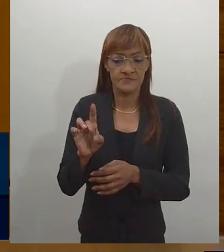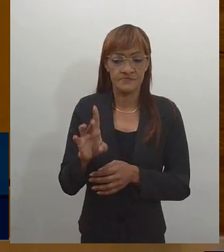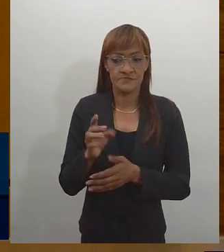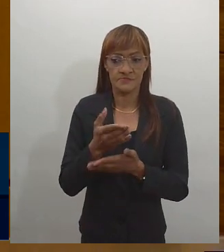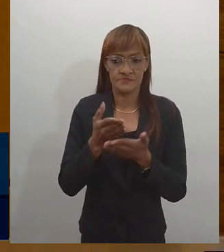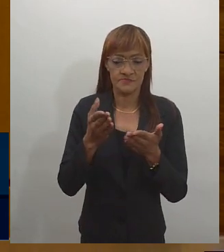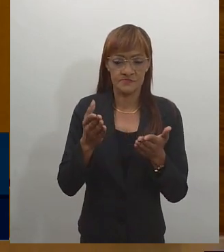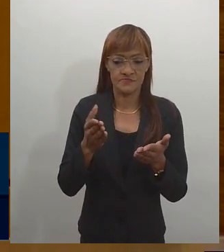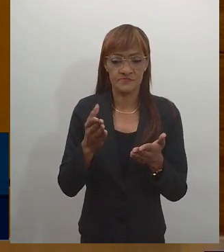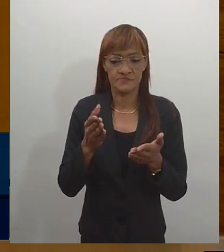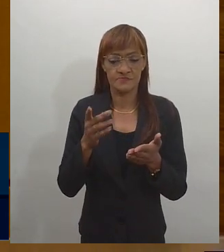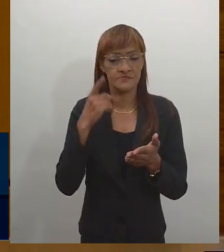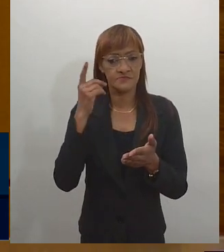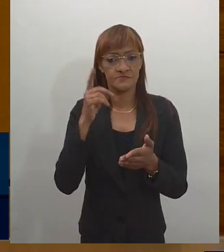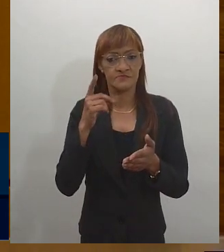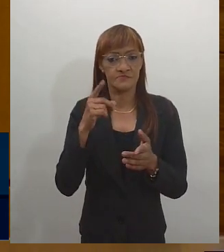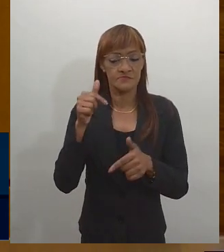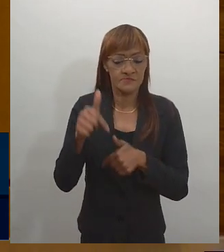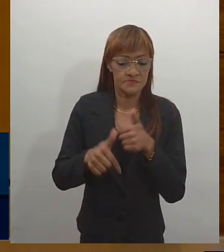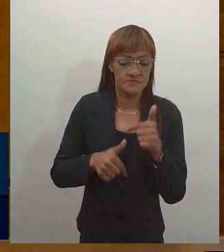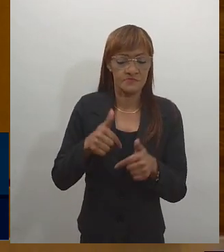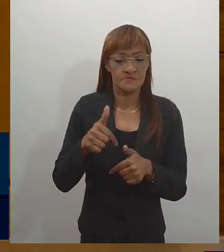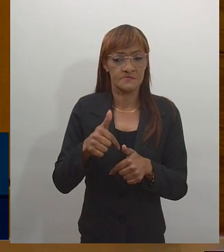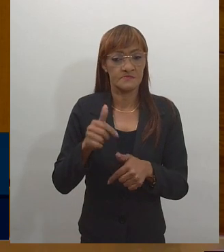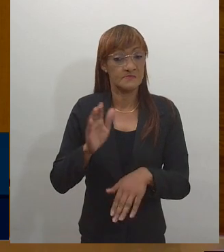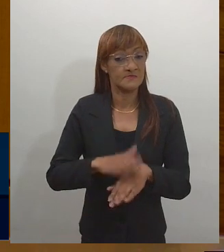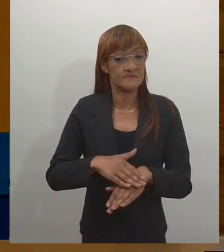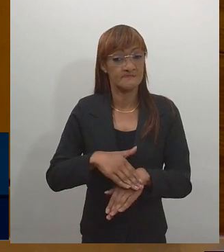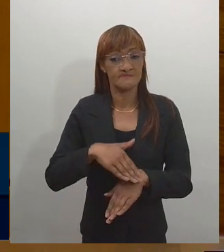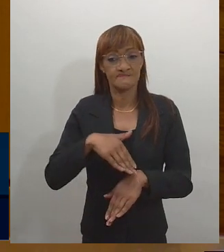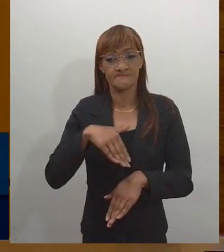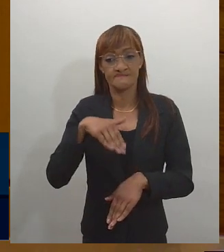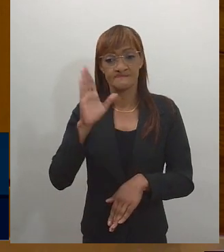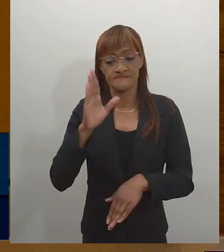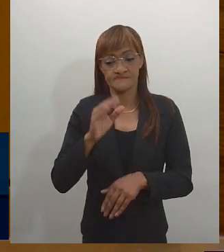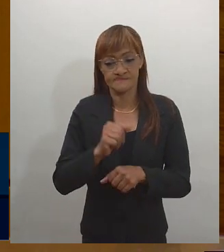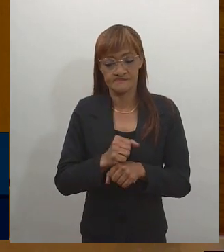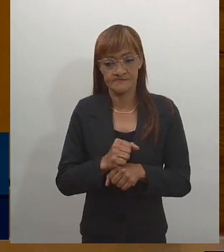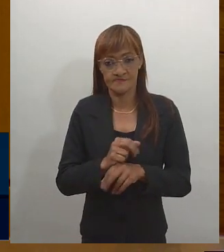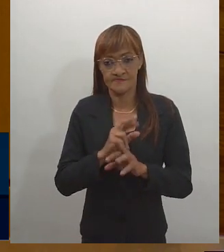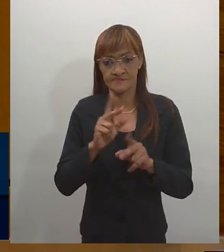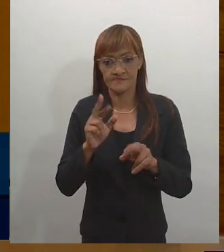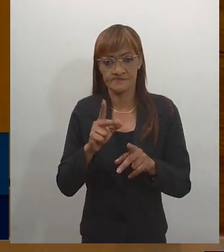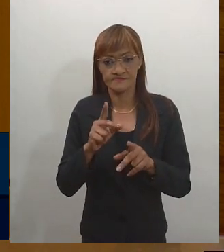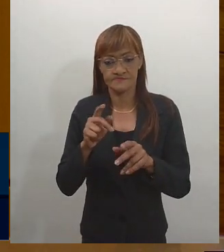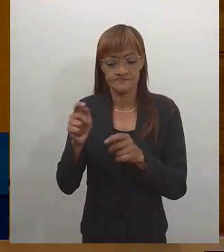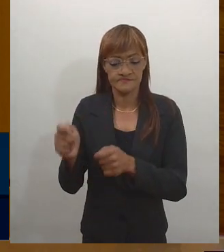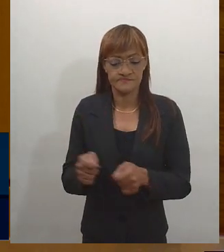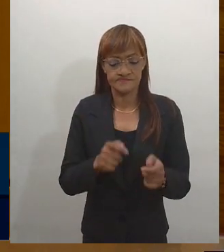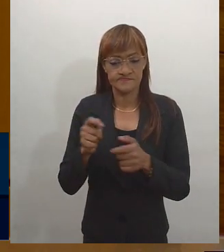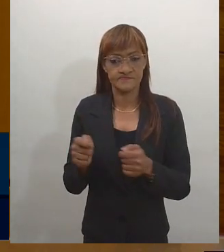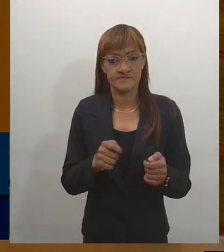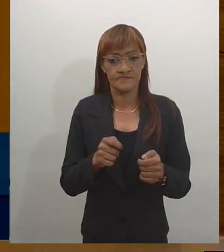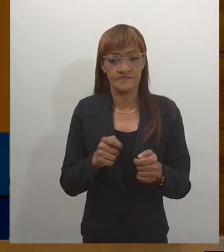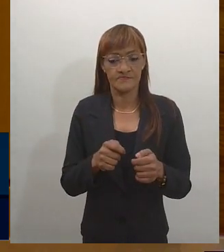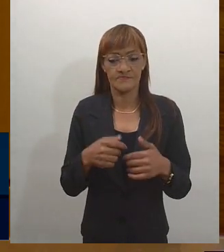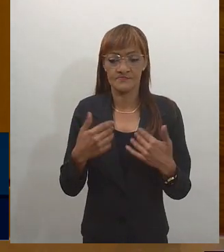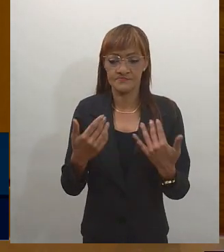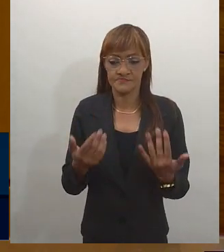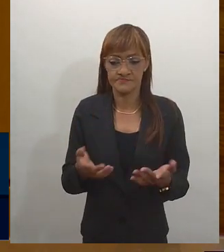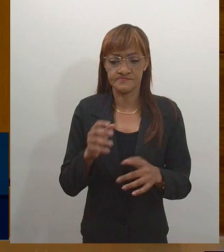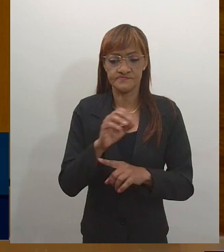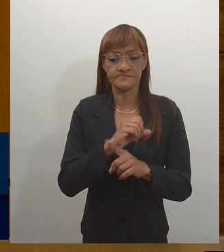que quando a gente está aqui no nosso dia a dia. E isso é positivo também para a sociedade. E lógico